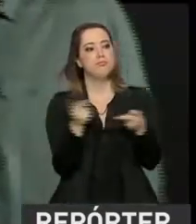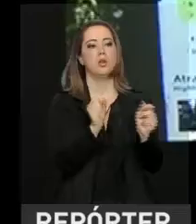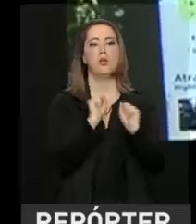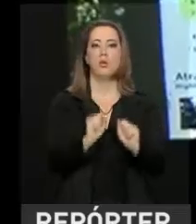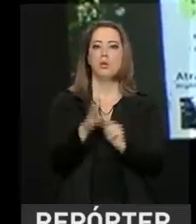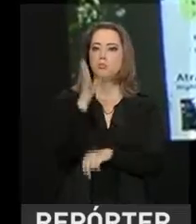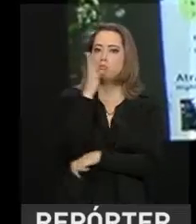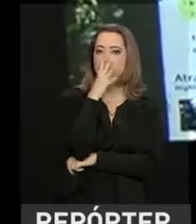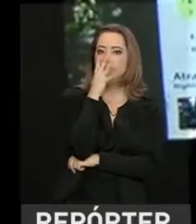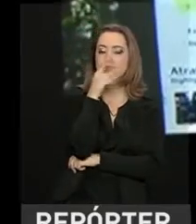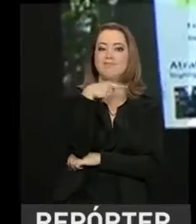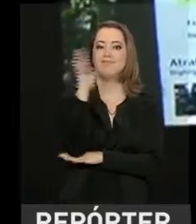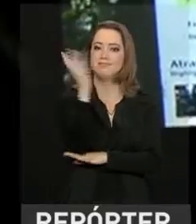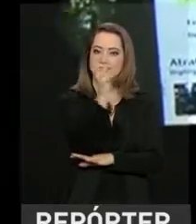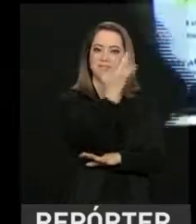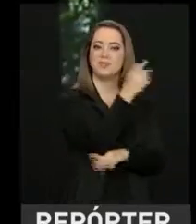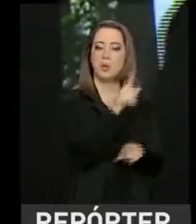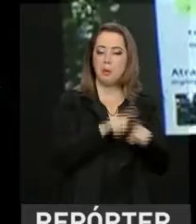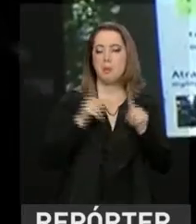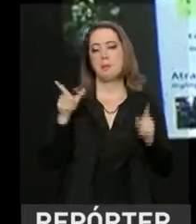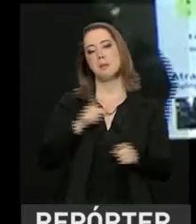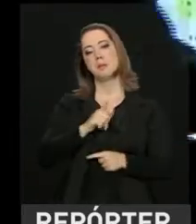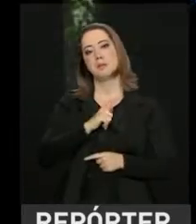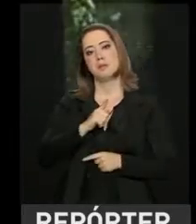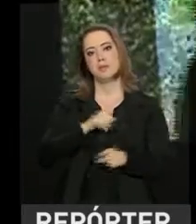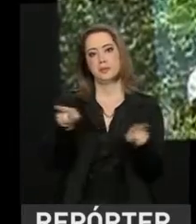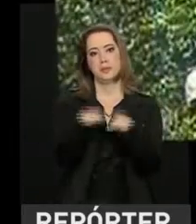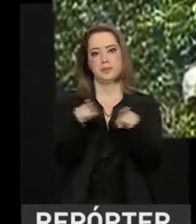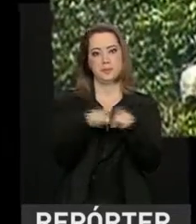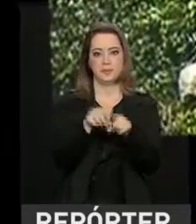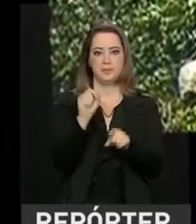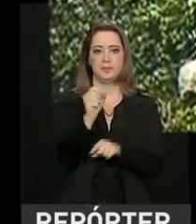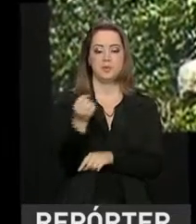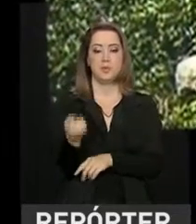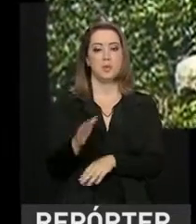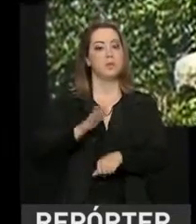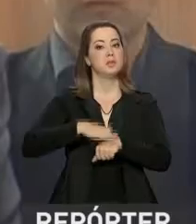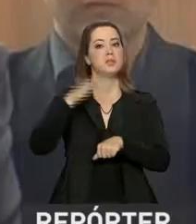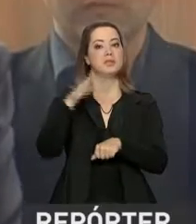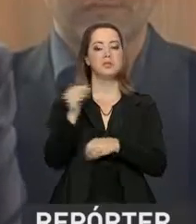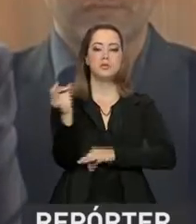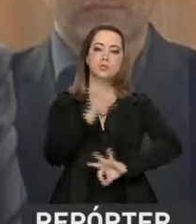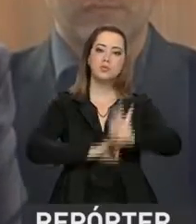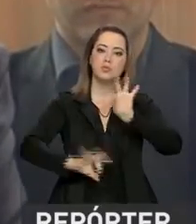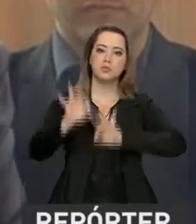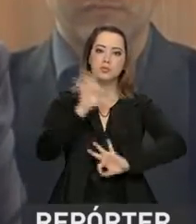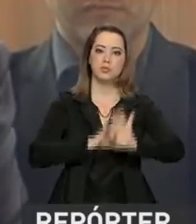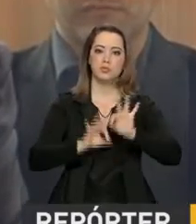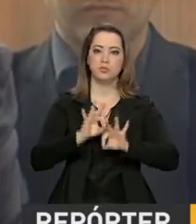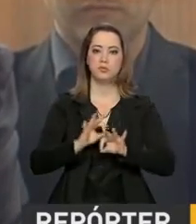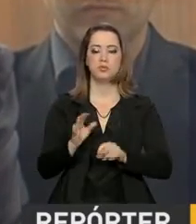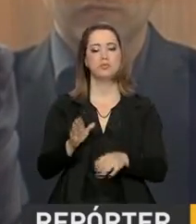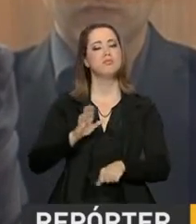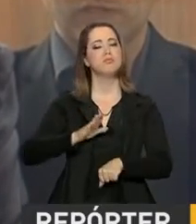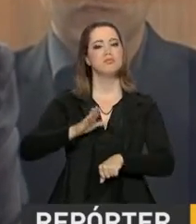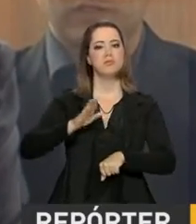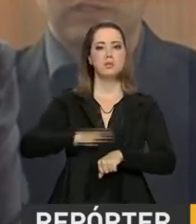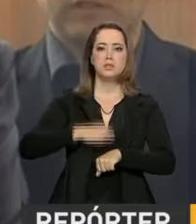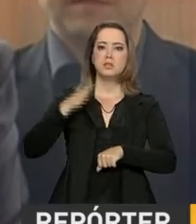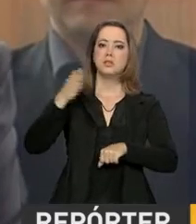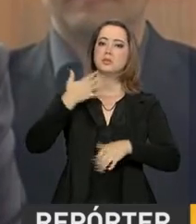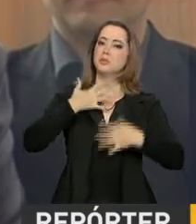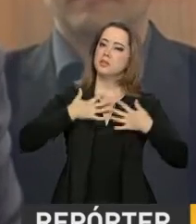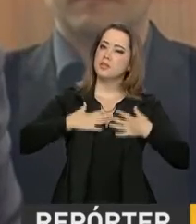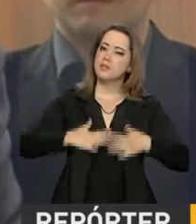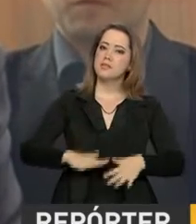belezas naturais, mas também conheça mais sobre as unidades de conservação. Dá mais conforto para os nossos visitantes do